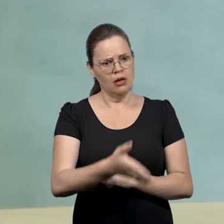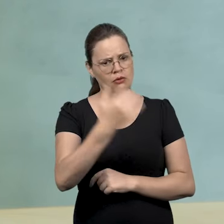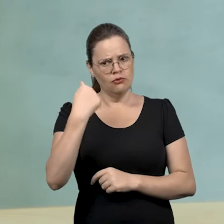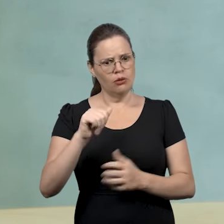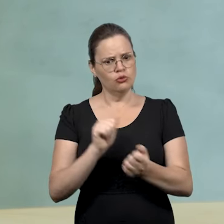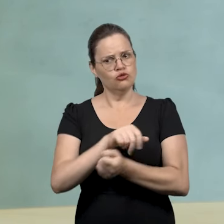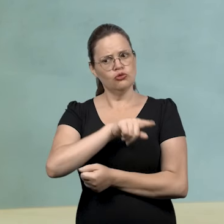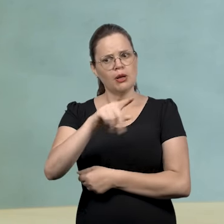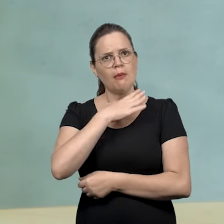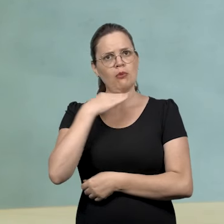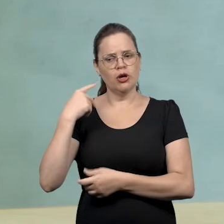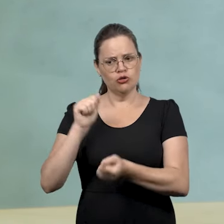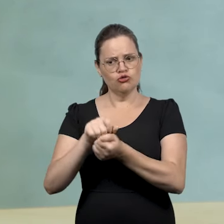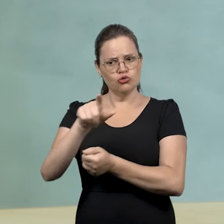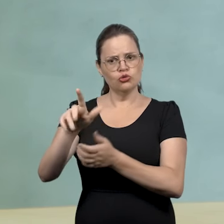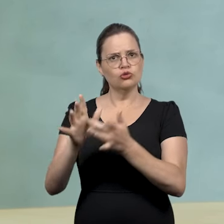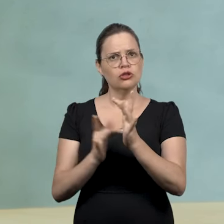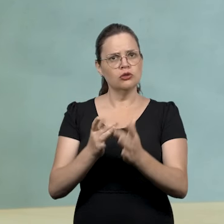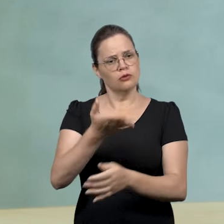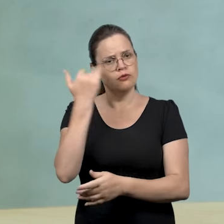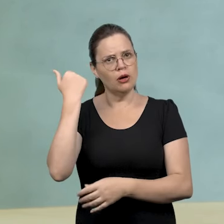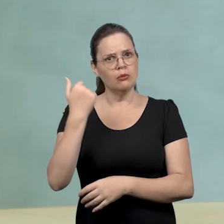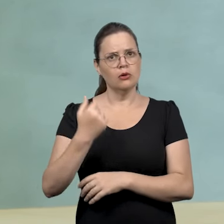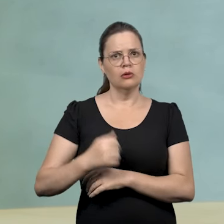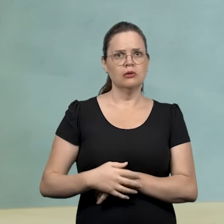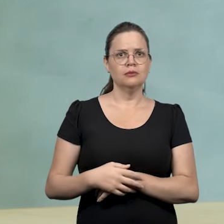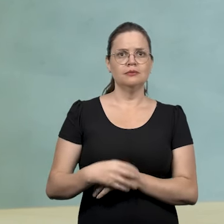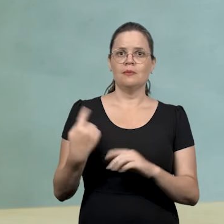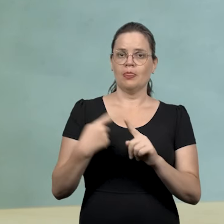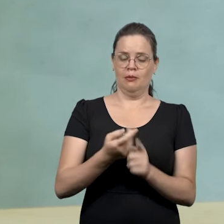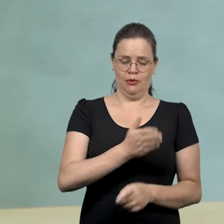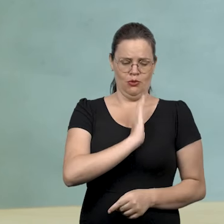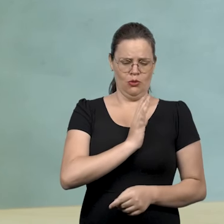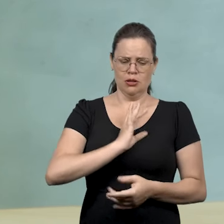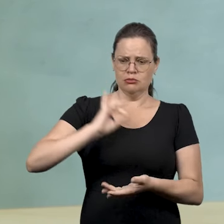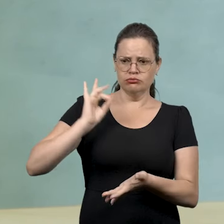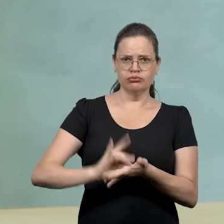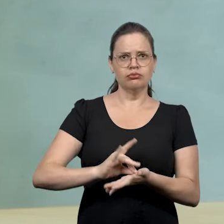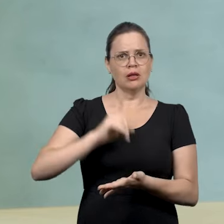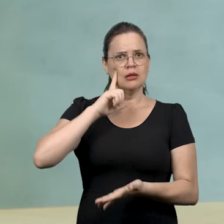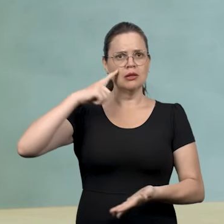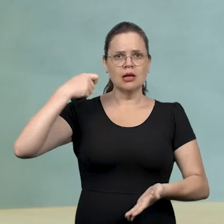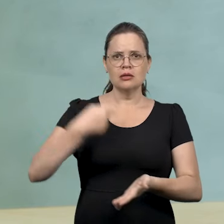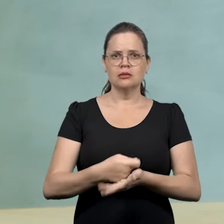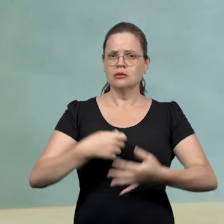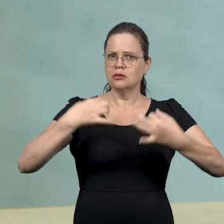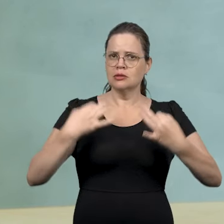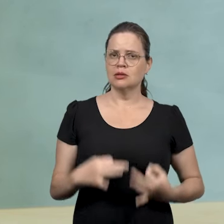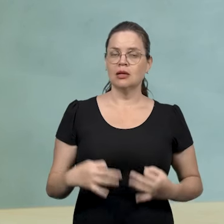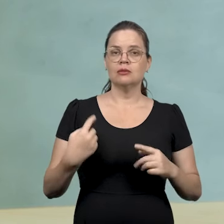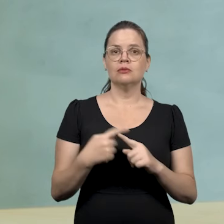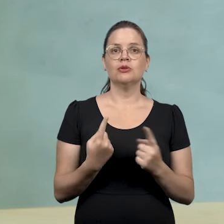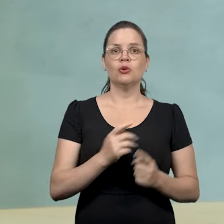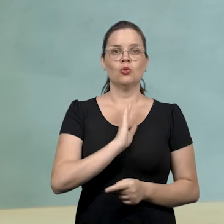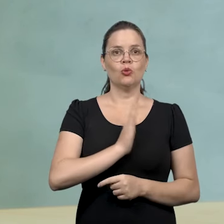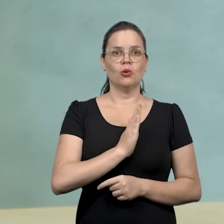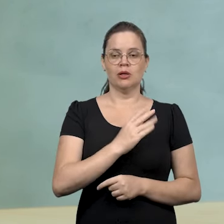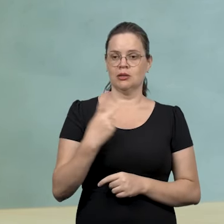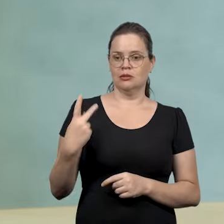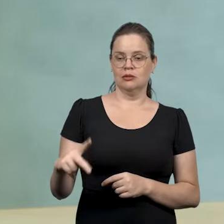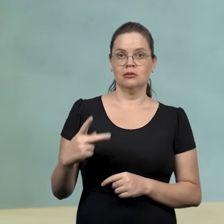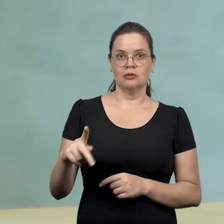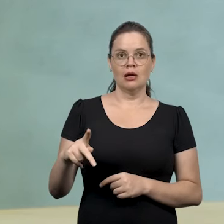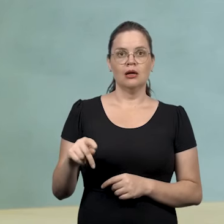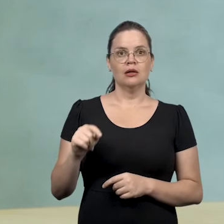para morrermos com ele. Uma postura de quem estava definido. O coração de Tomé era um coração que, embora por